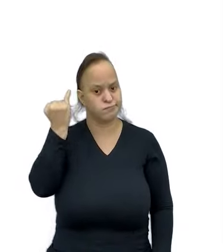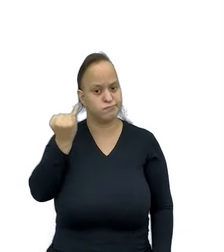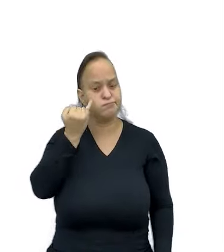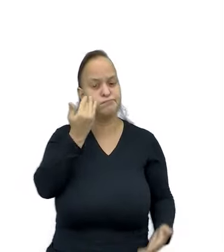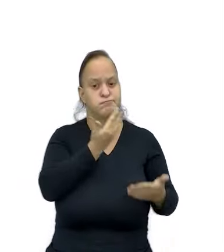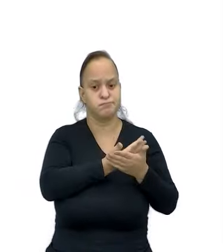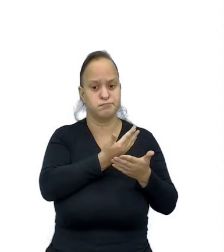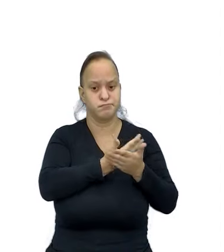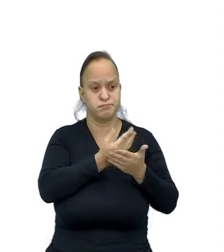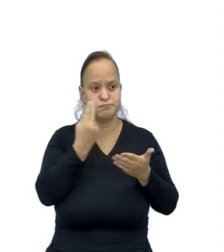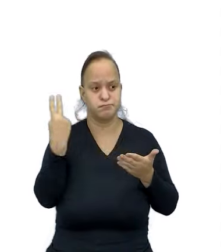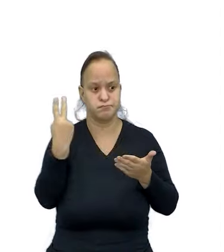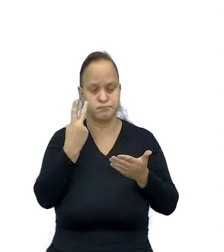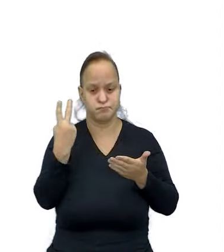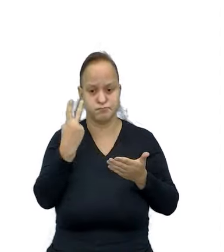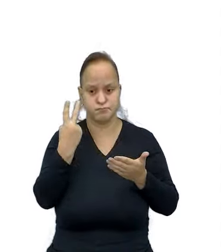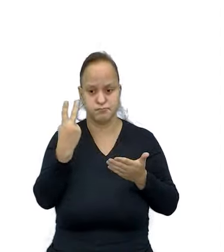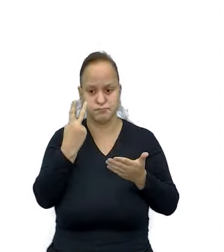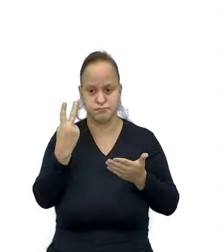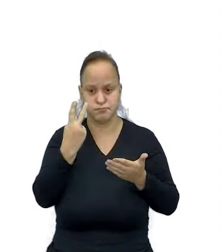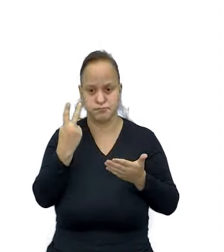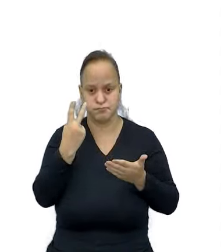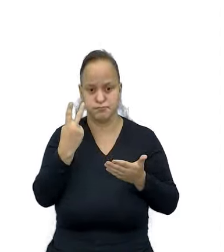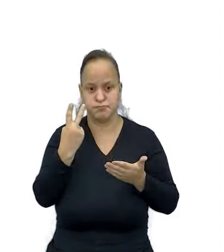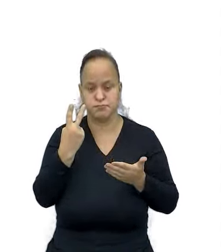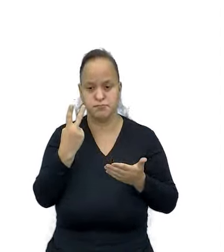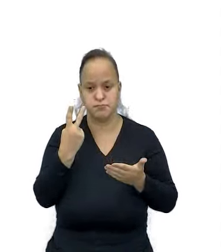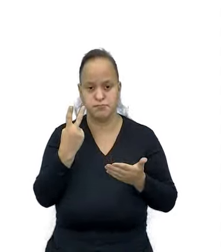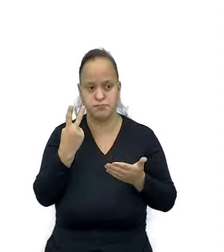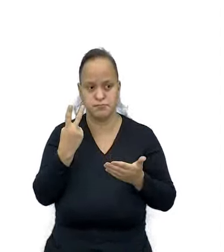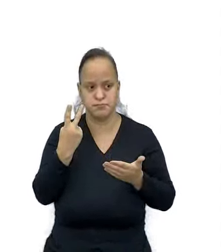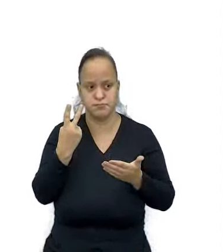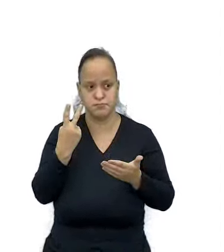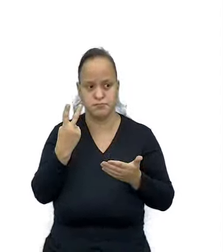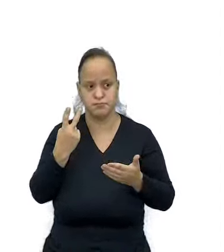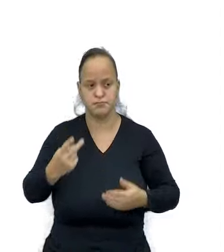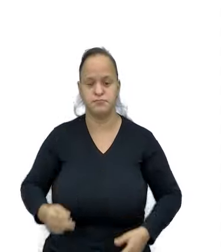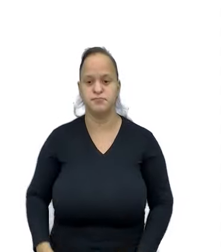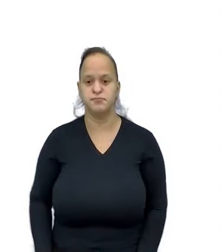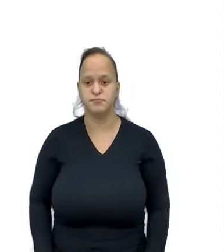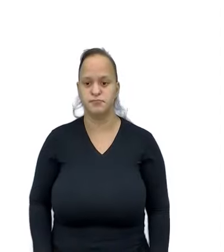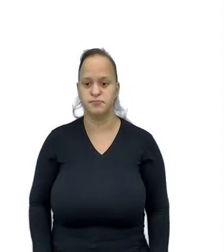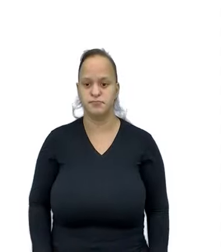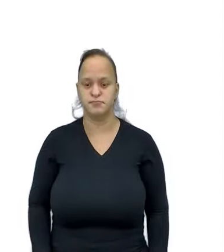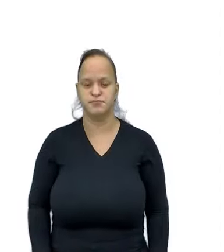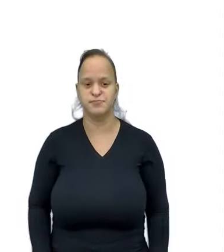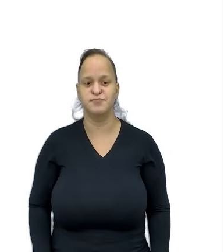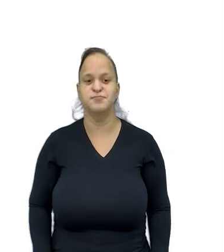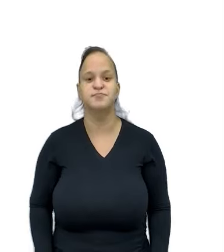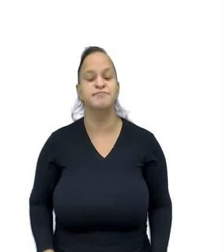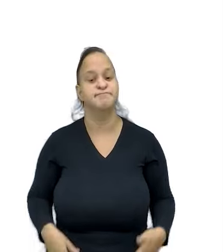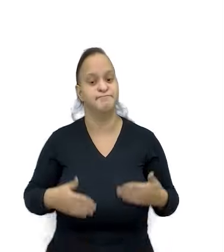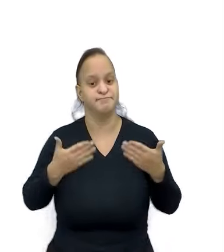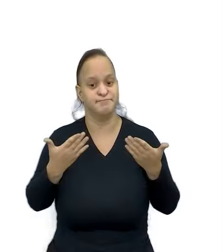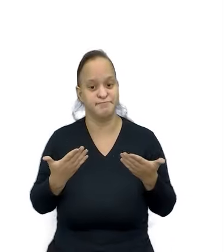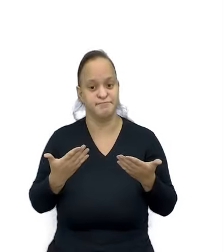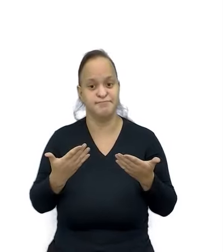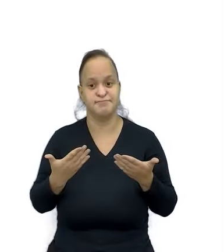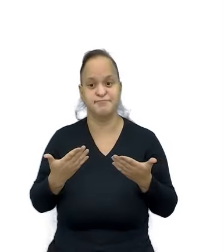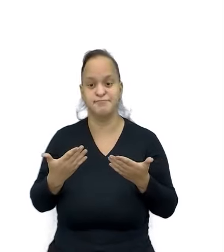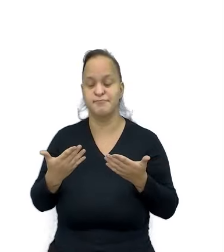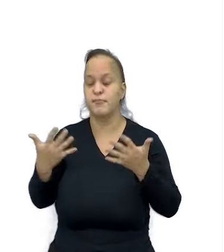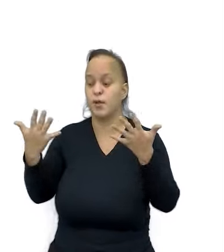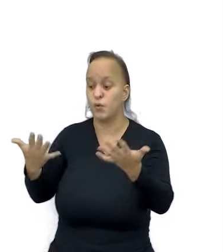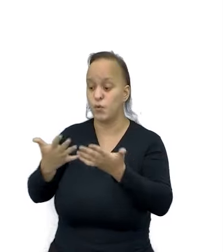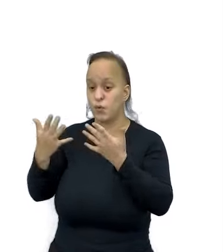observa o desenvolvimento da atividade, da habilidade, né, dentro dessas atividades aqui, proporcionando ao nosso estudante o